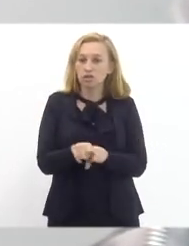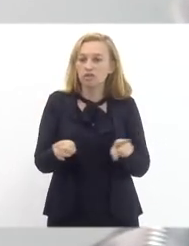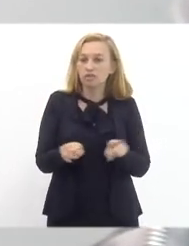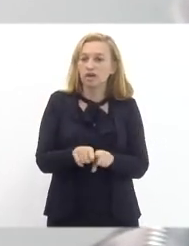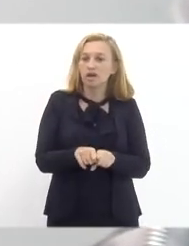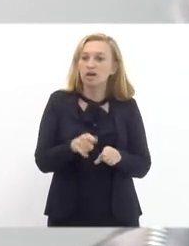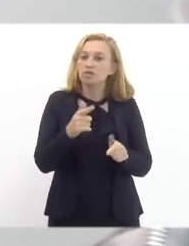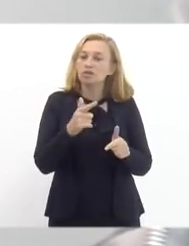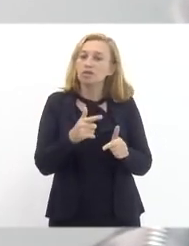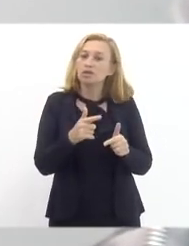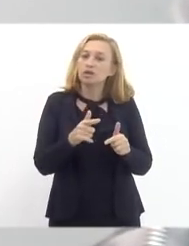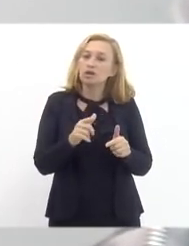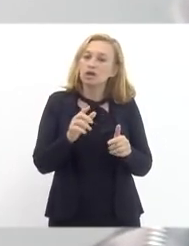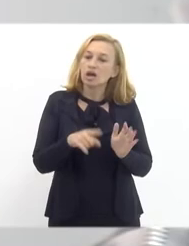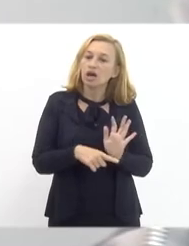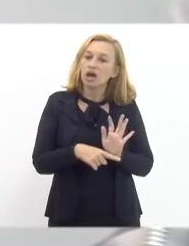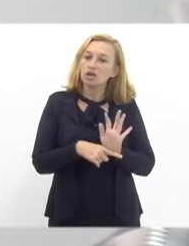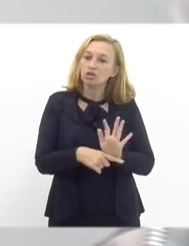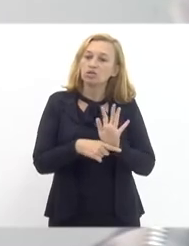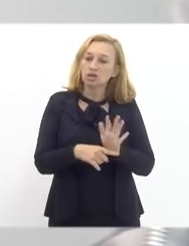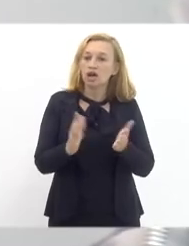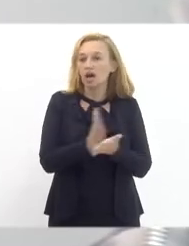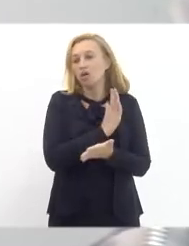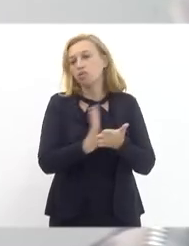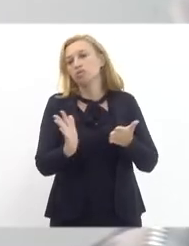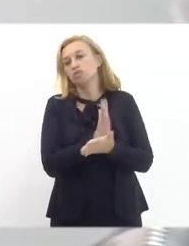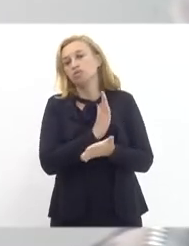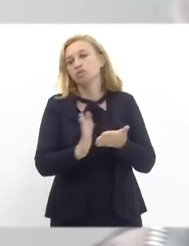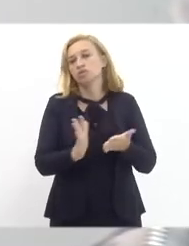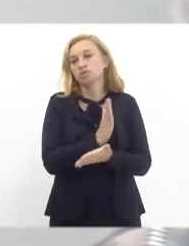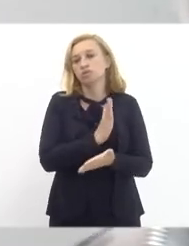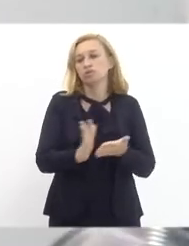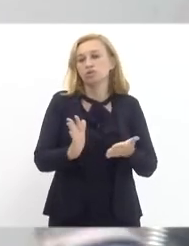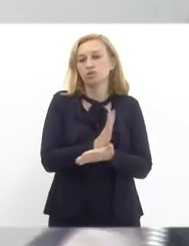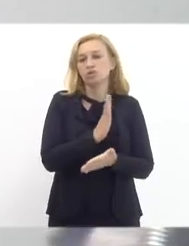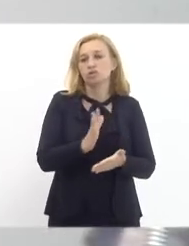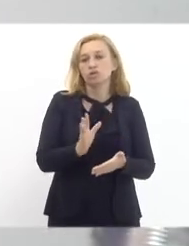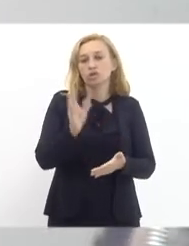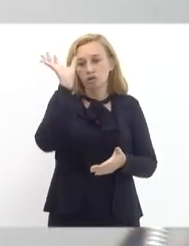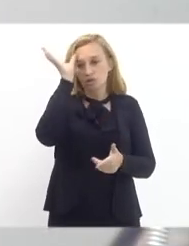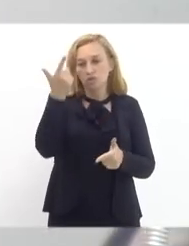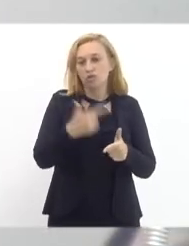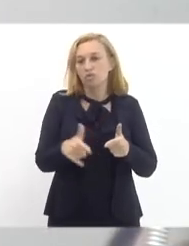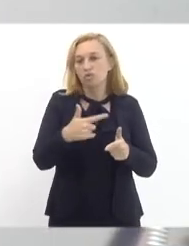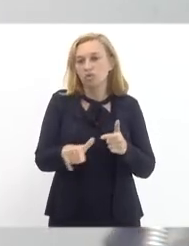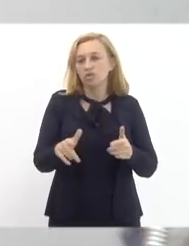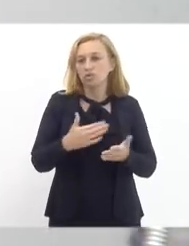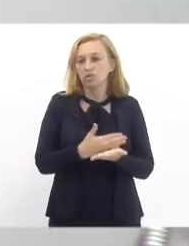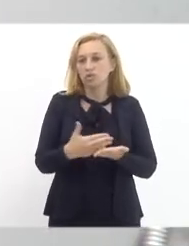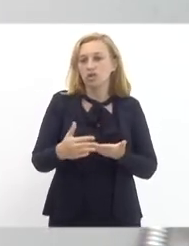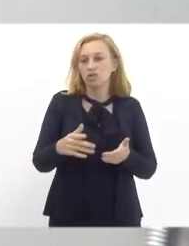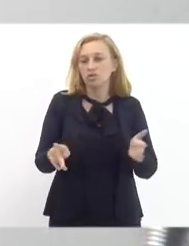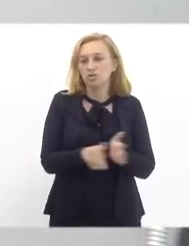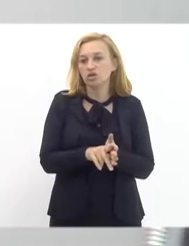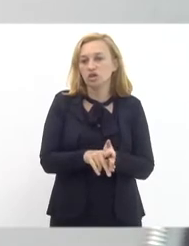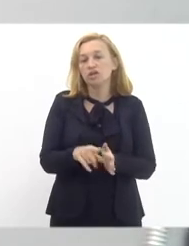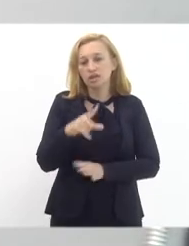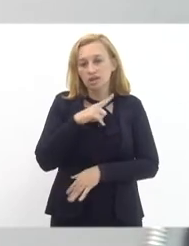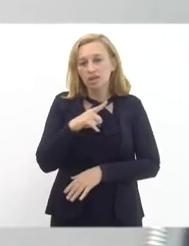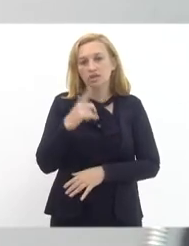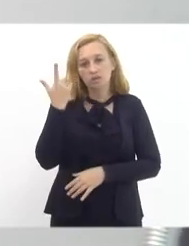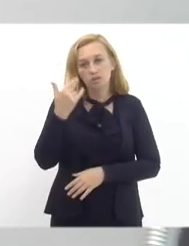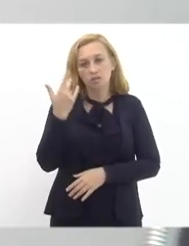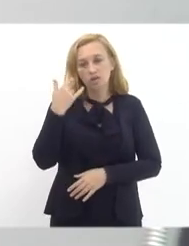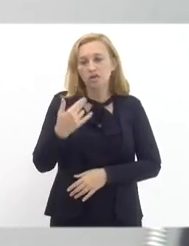para tentar atender e mitigar alguns problemas existentes que agora, com o início desse projeto, naturalmente aparecem,